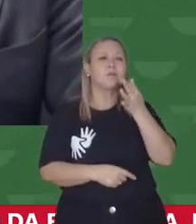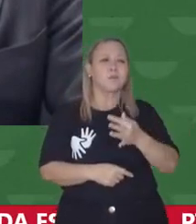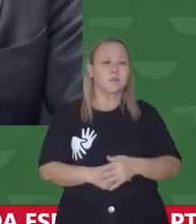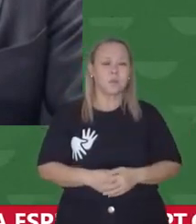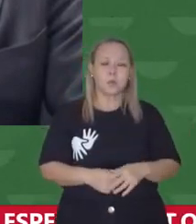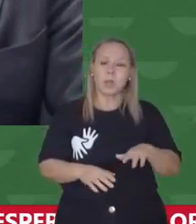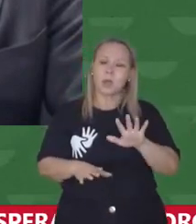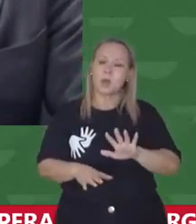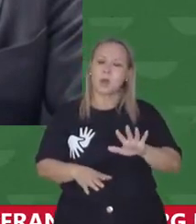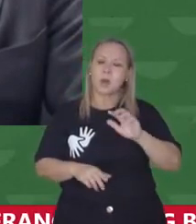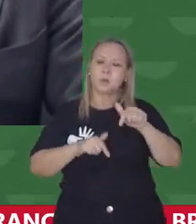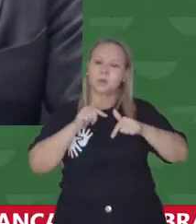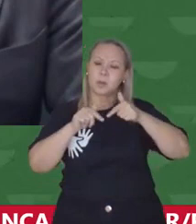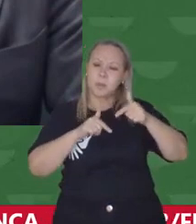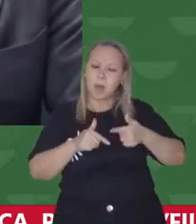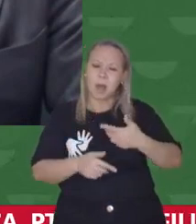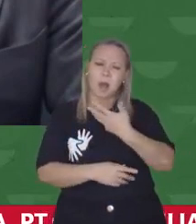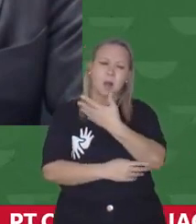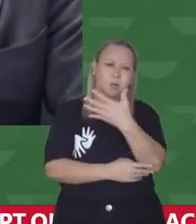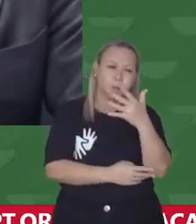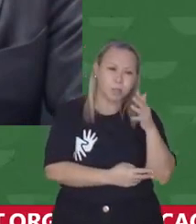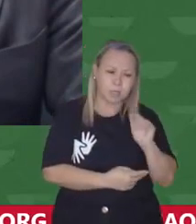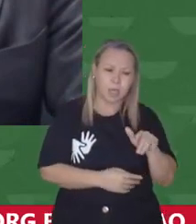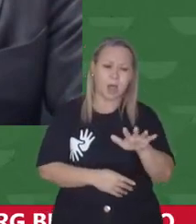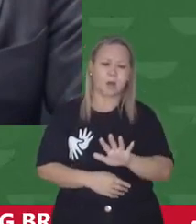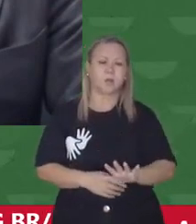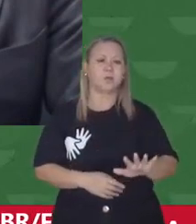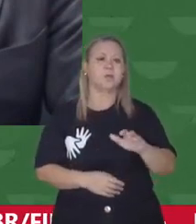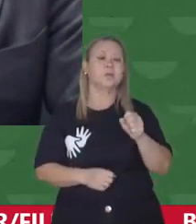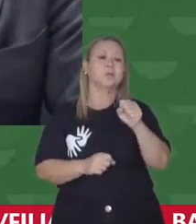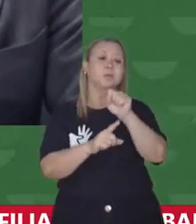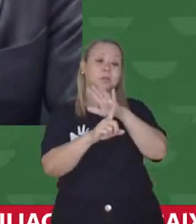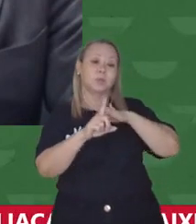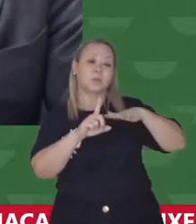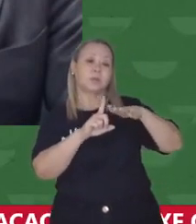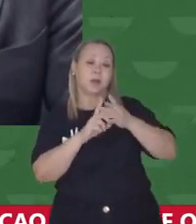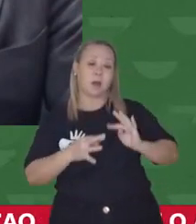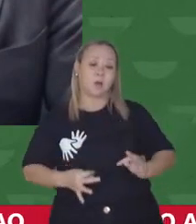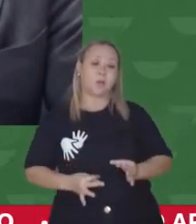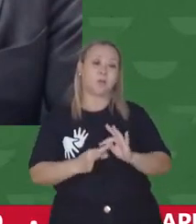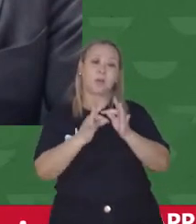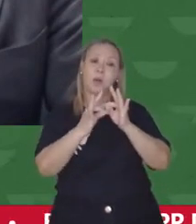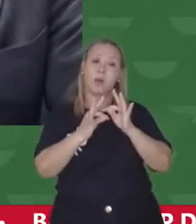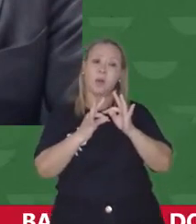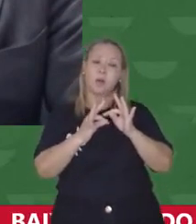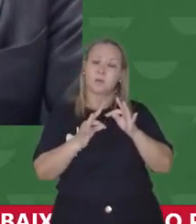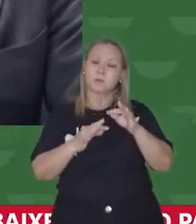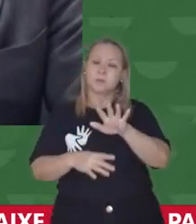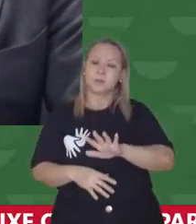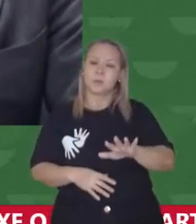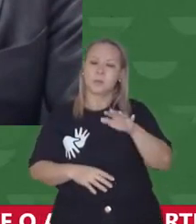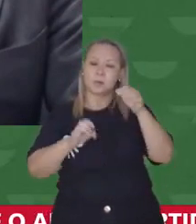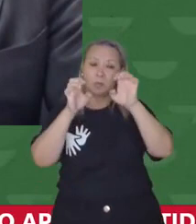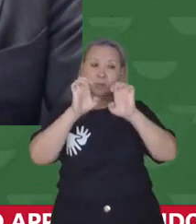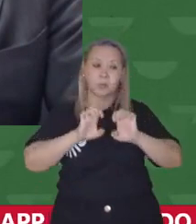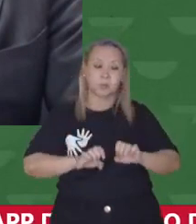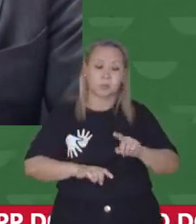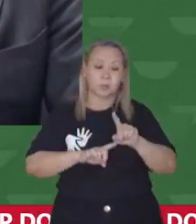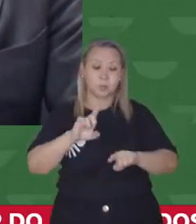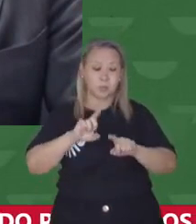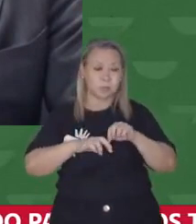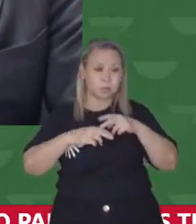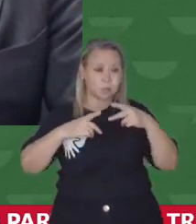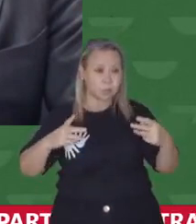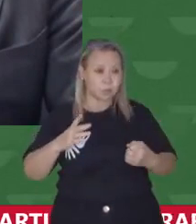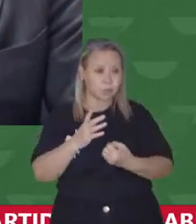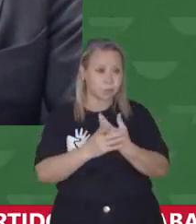do trabalho, no campo ambiental, no campo social, no campo tecnológico, no campo da estrutura produtiva. O mesmo